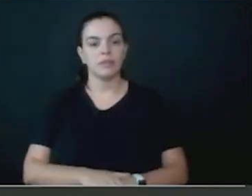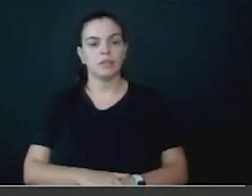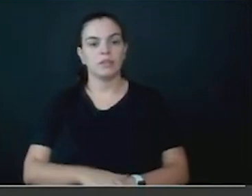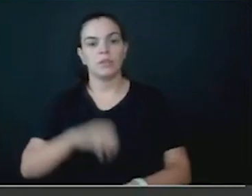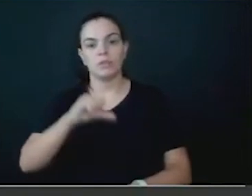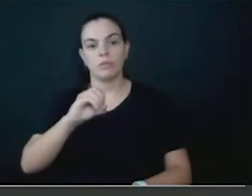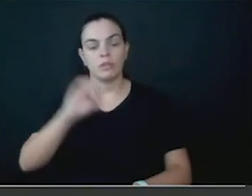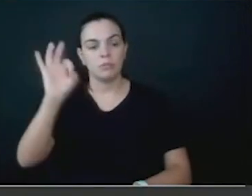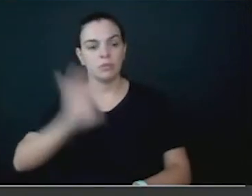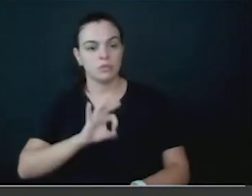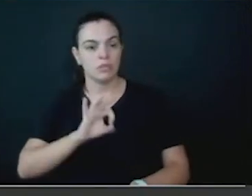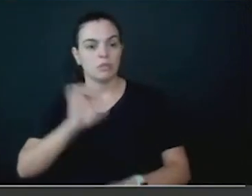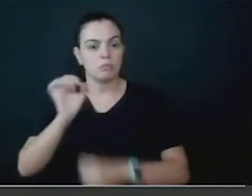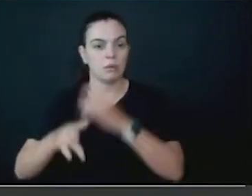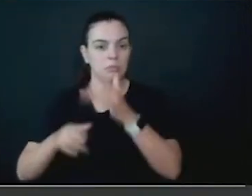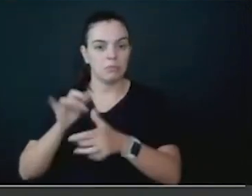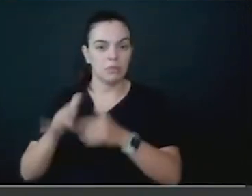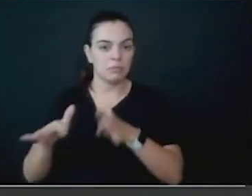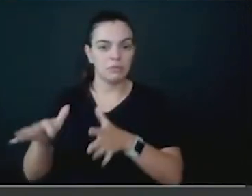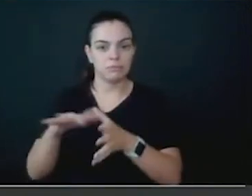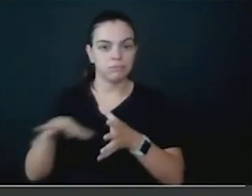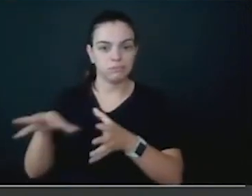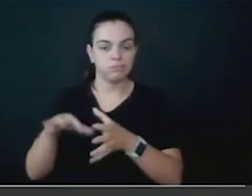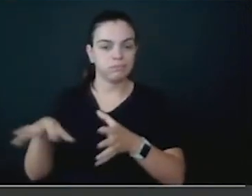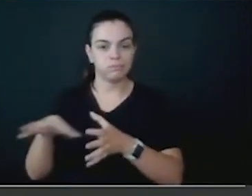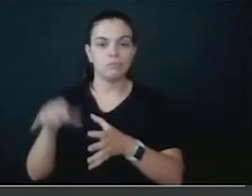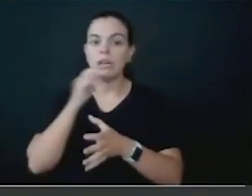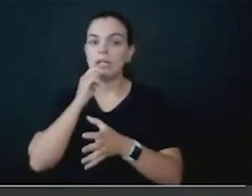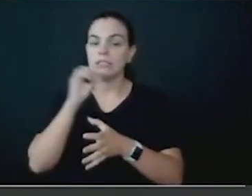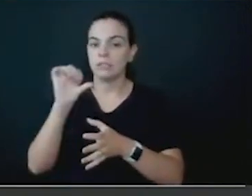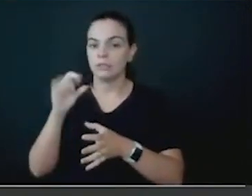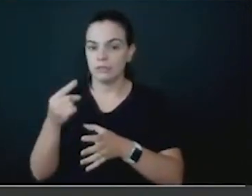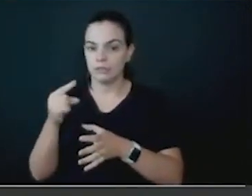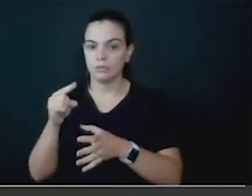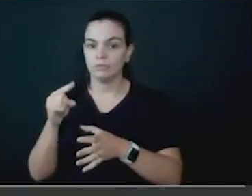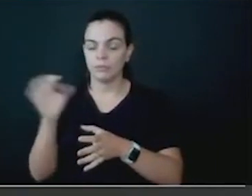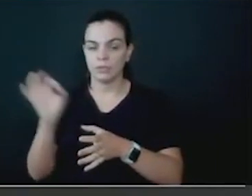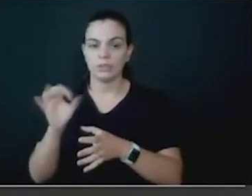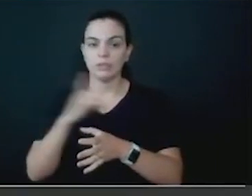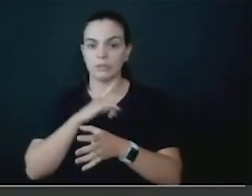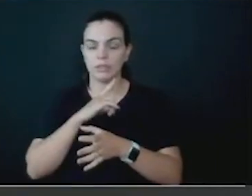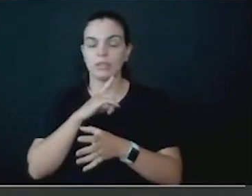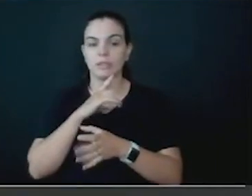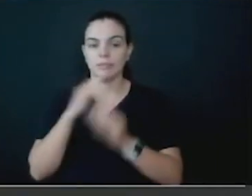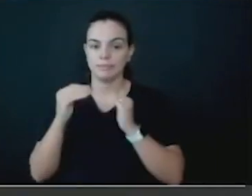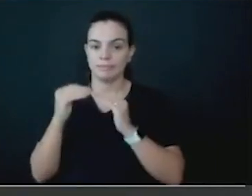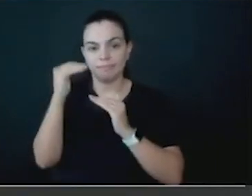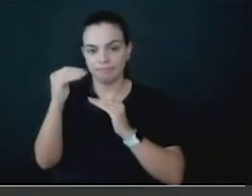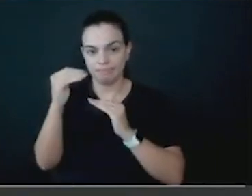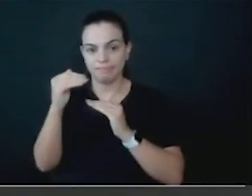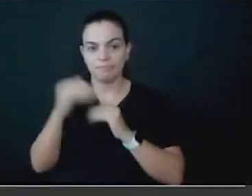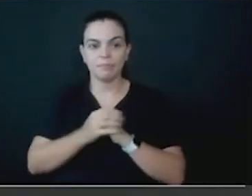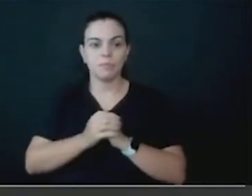aterro sanitário, a gente está com 91, ainda um pouco além do que a gente propõe. Reduzir de 81 para 50